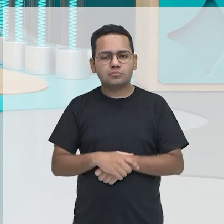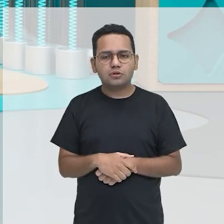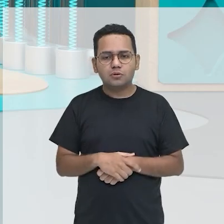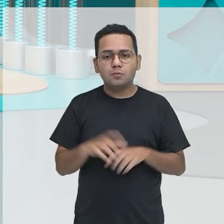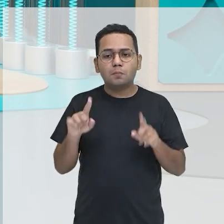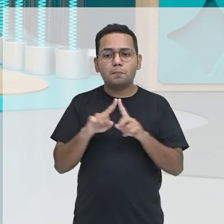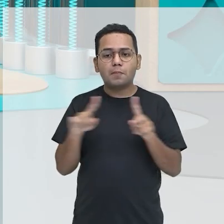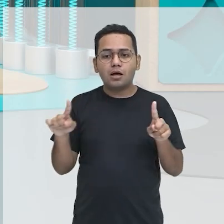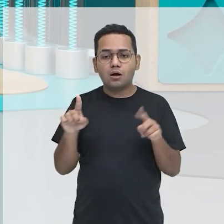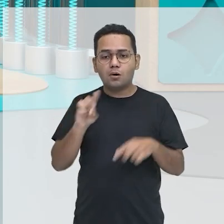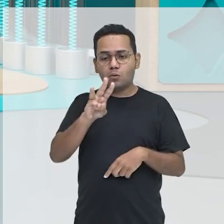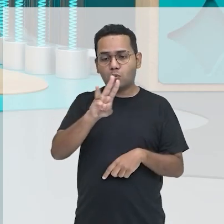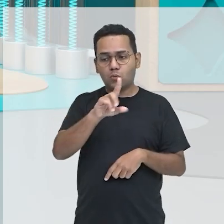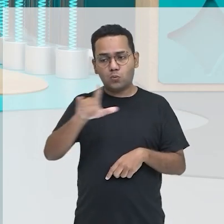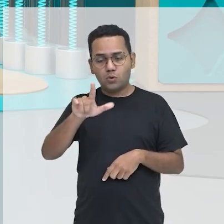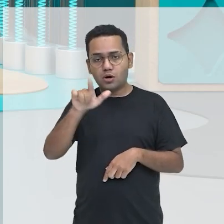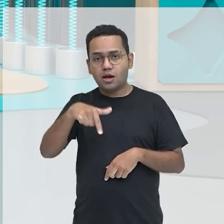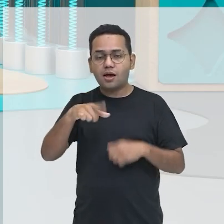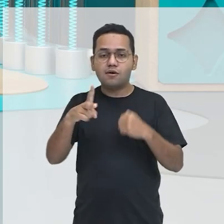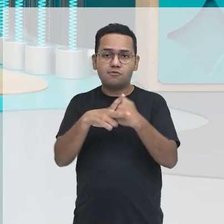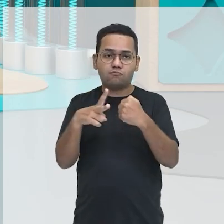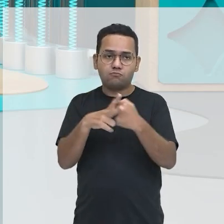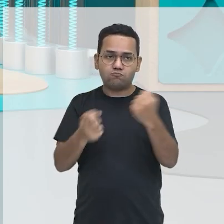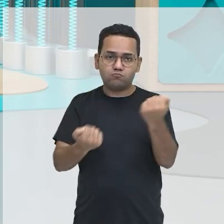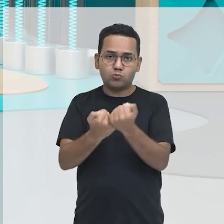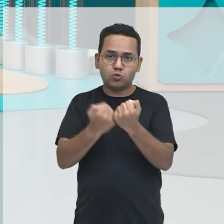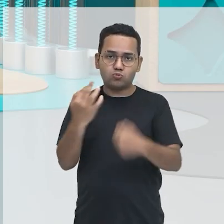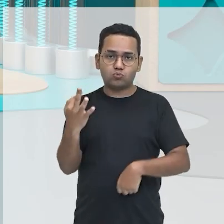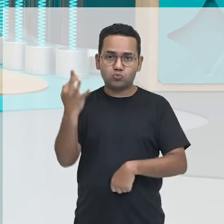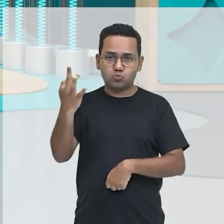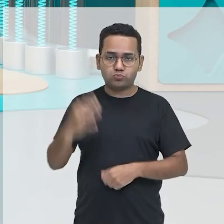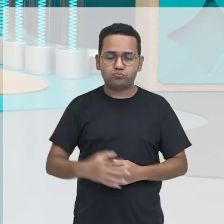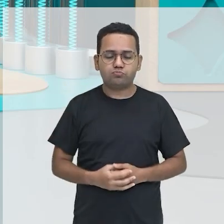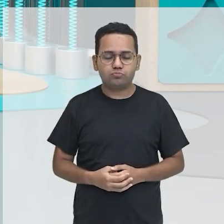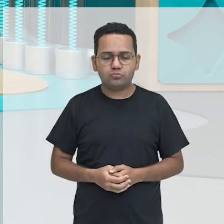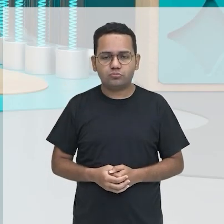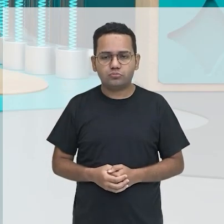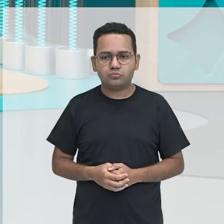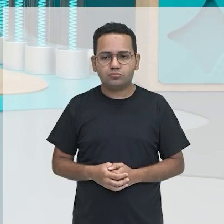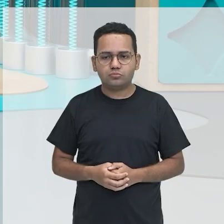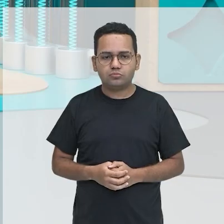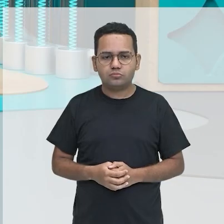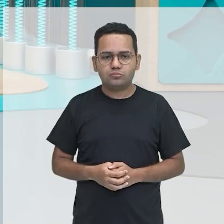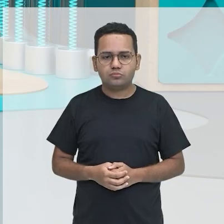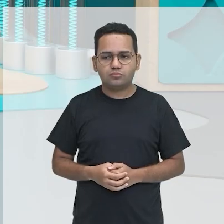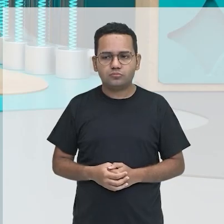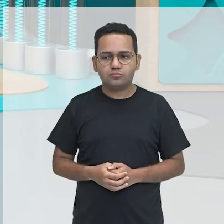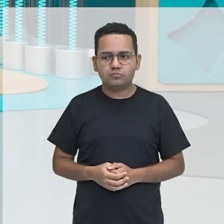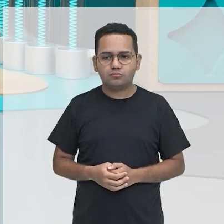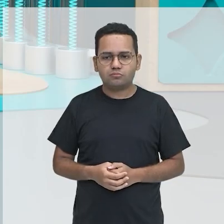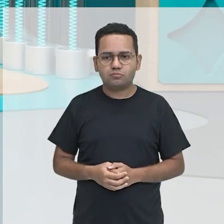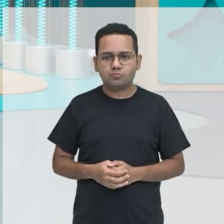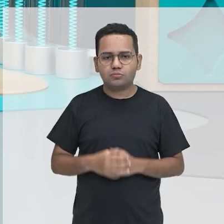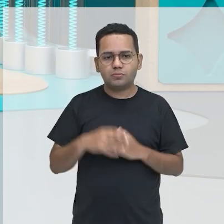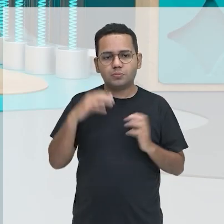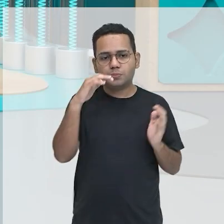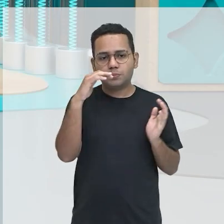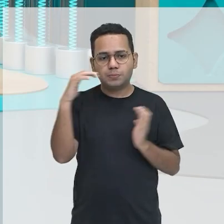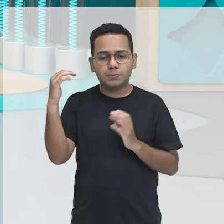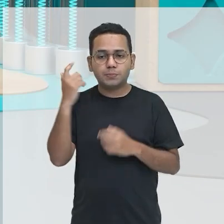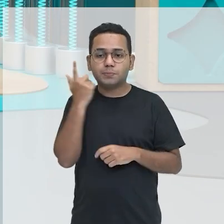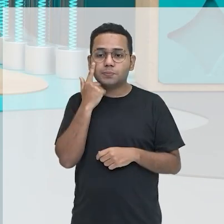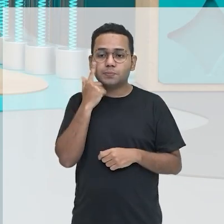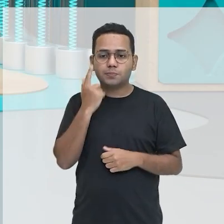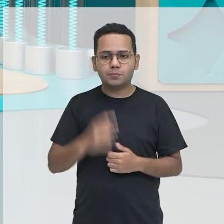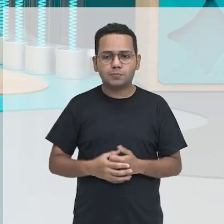will, ele é também um verbo formador de futuro, ok? Qual é a estrutura, então, do verbo